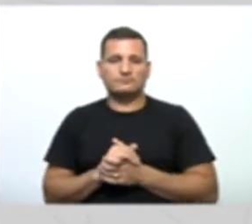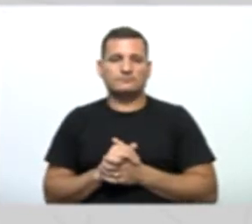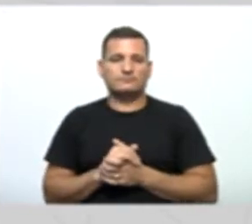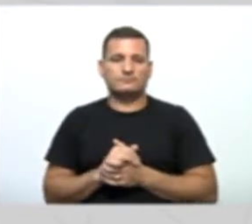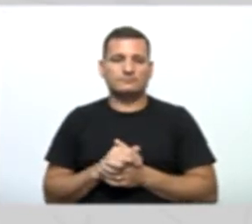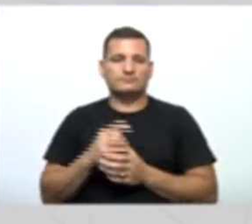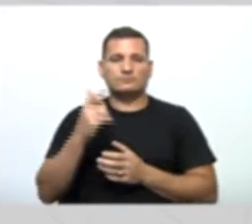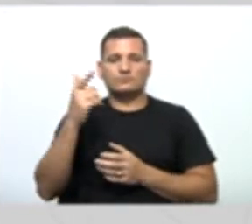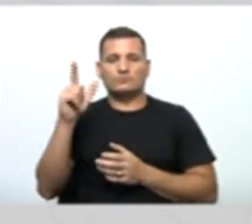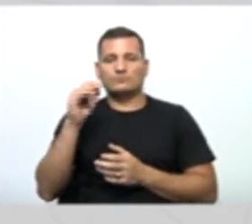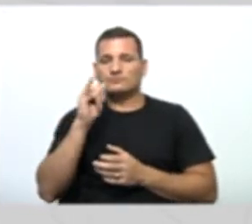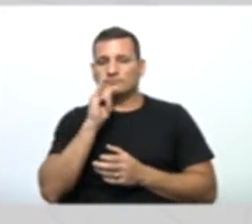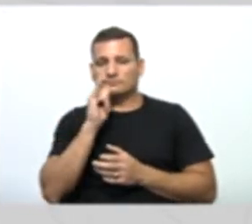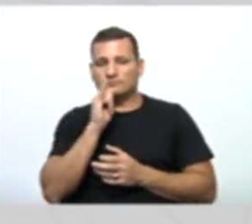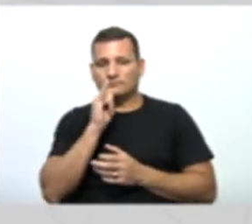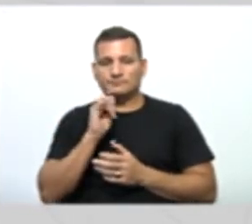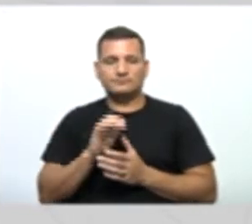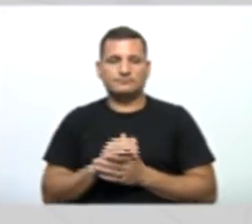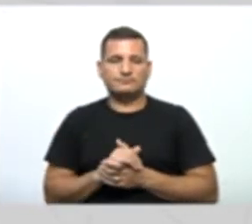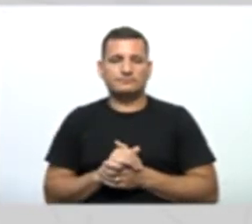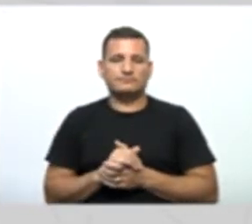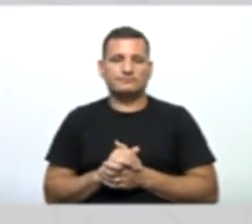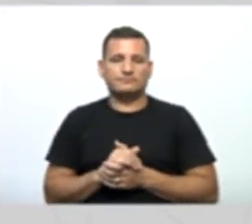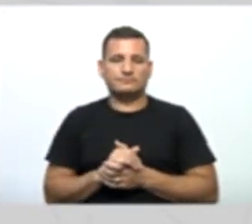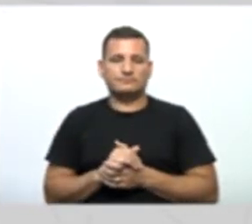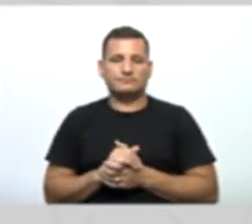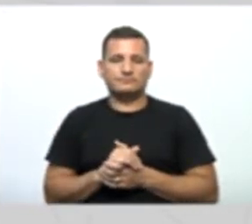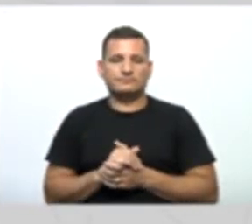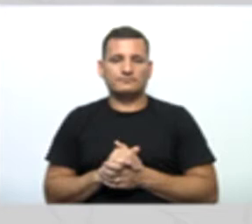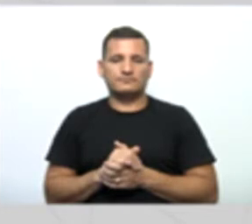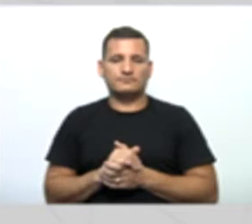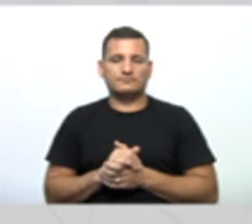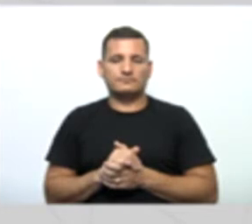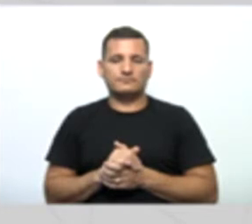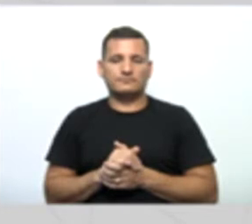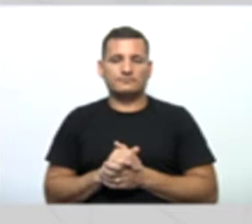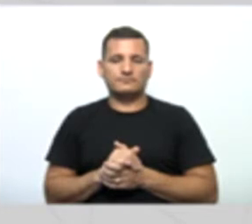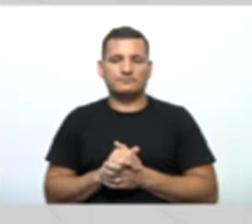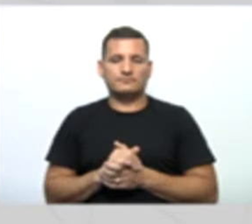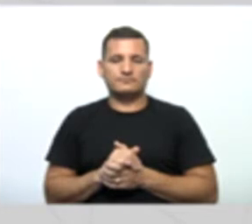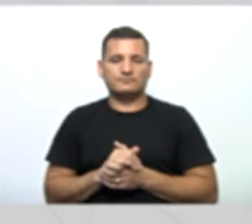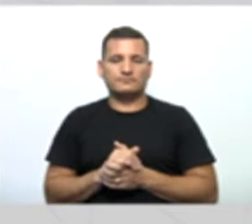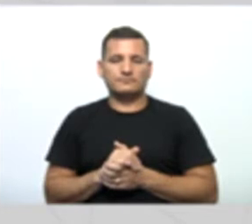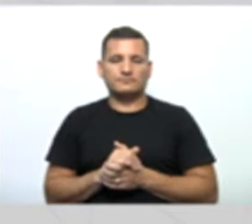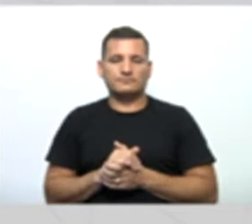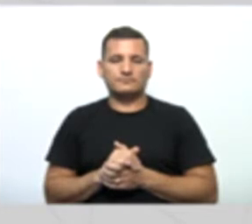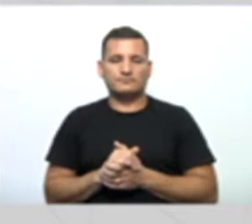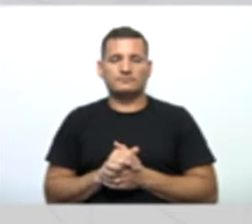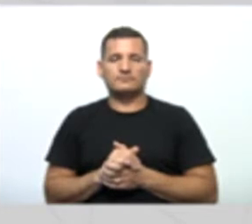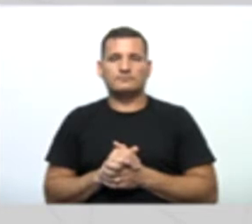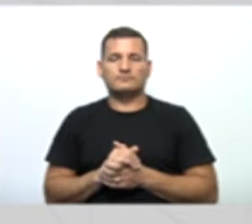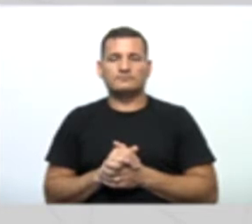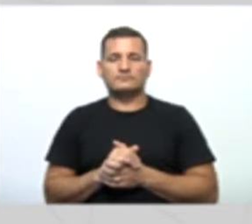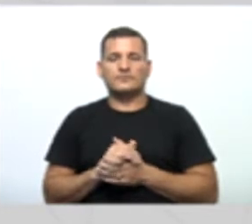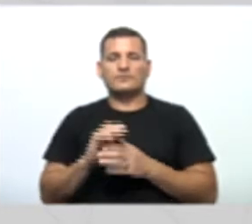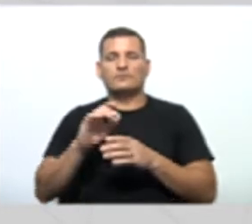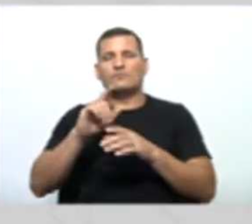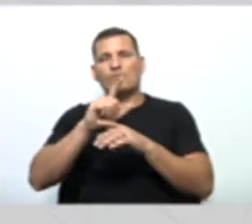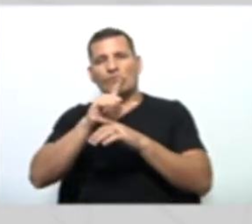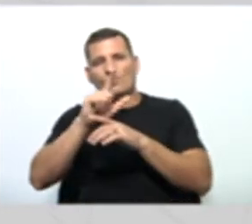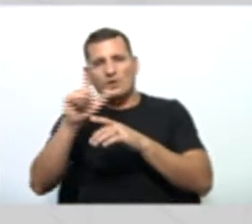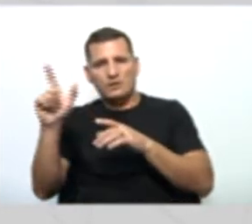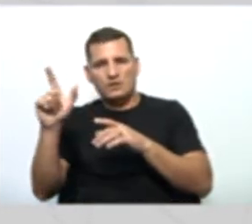Outro exemplo de contraste. Observa aqui, ó, que superfícies lisas e superfícies